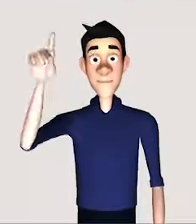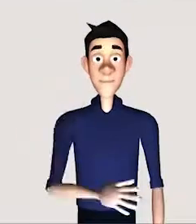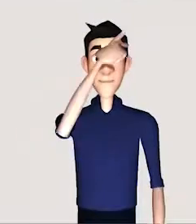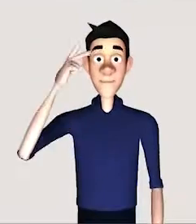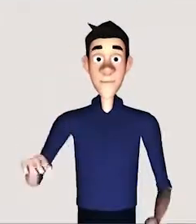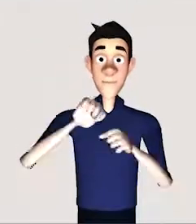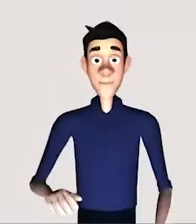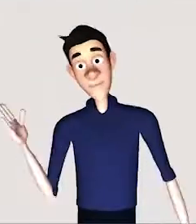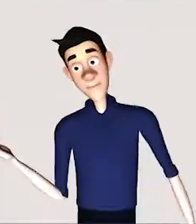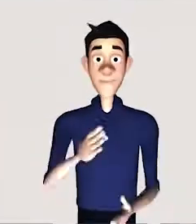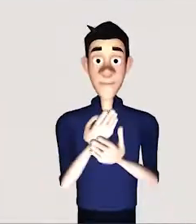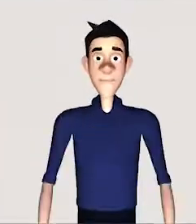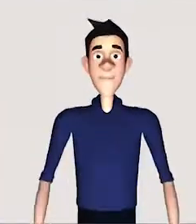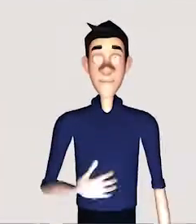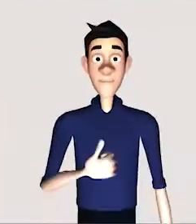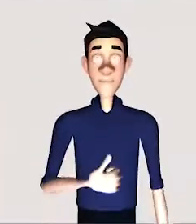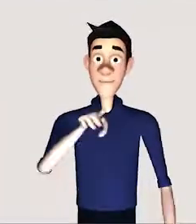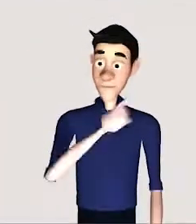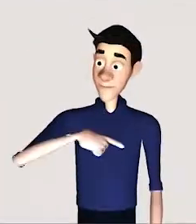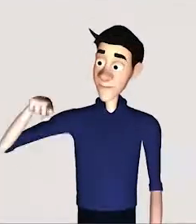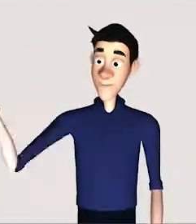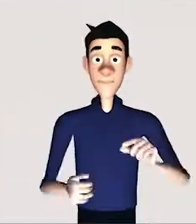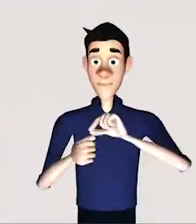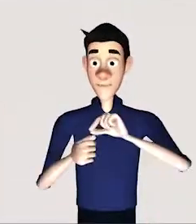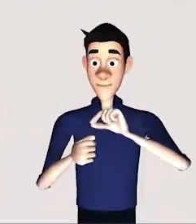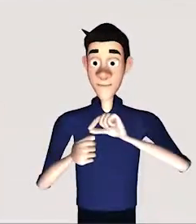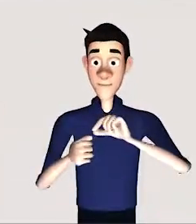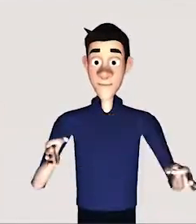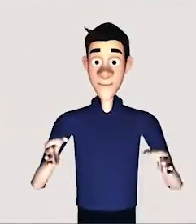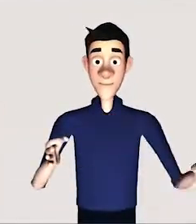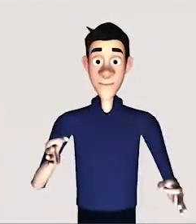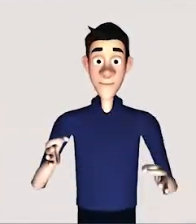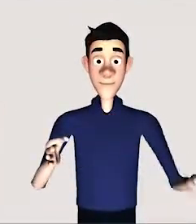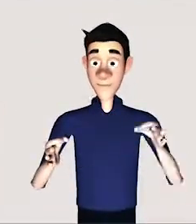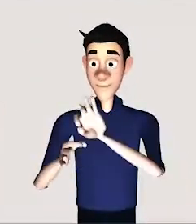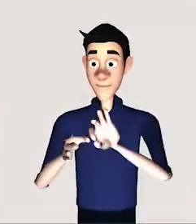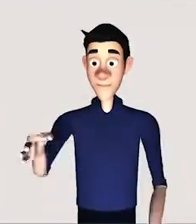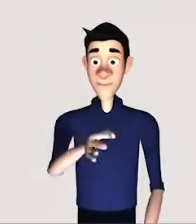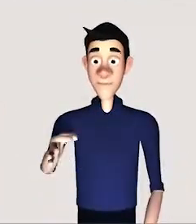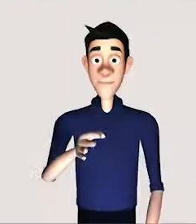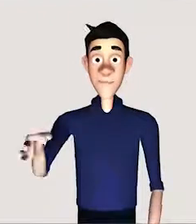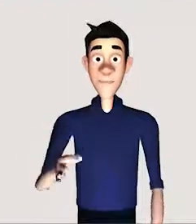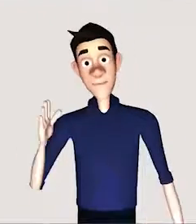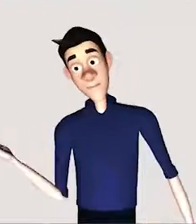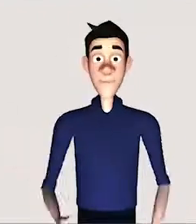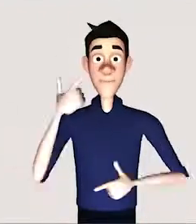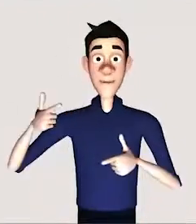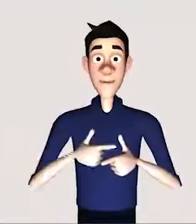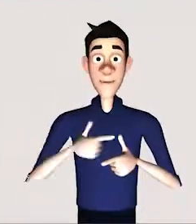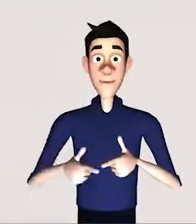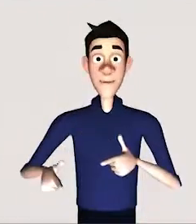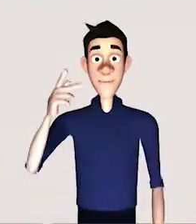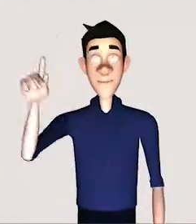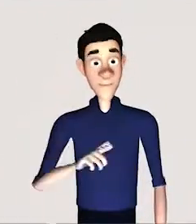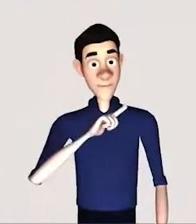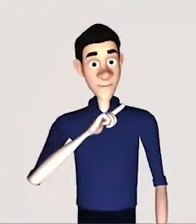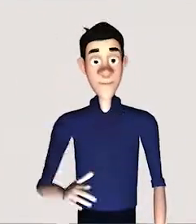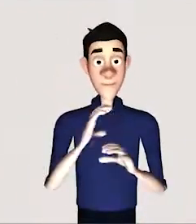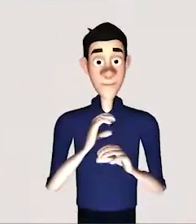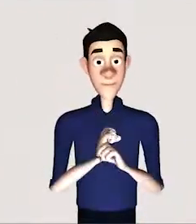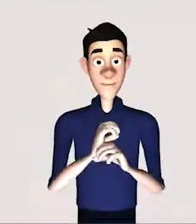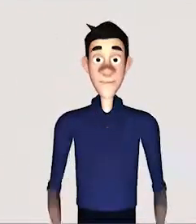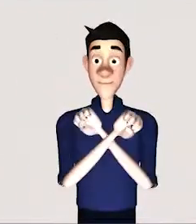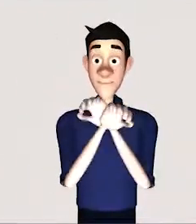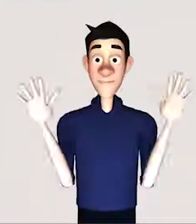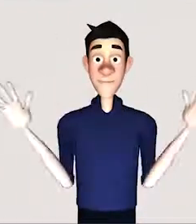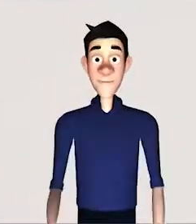gente fazer esse estudo? Primeiro você vai formular esse problema para poder ter mais clara que ideia é